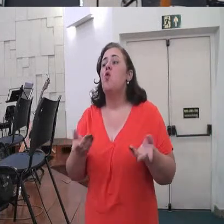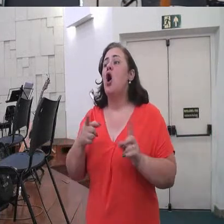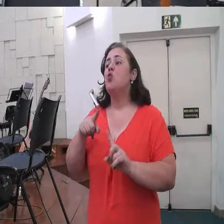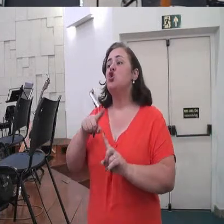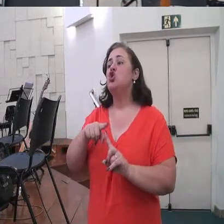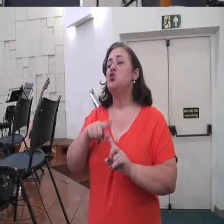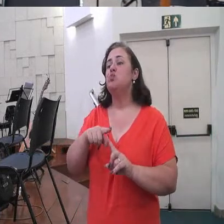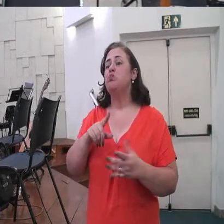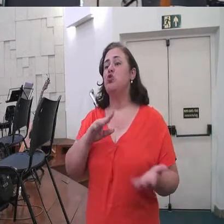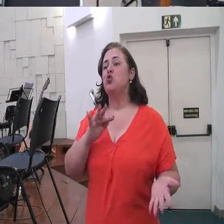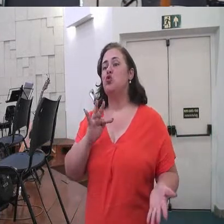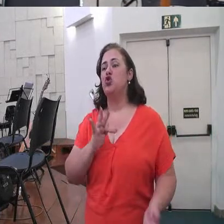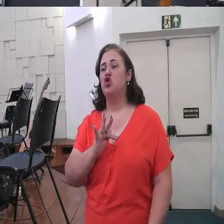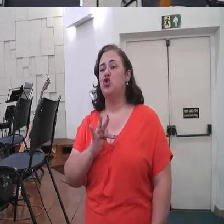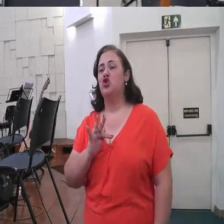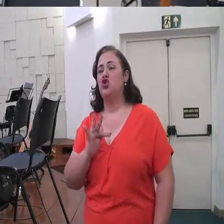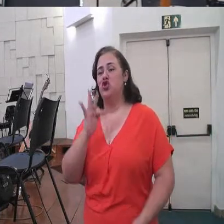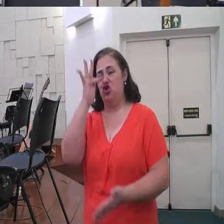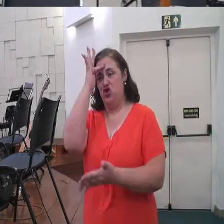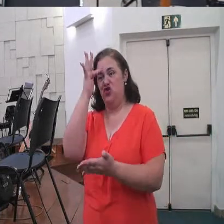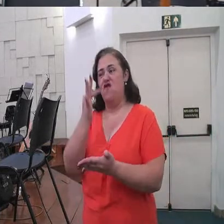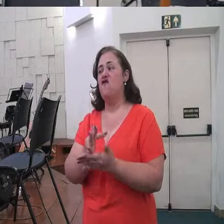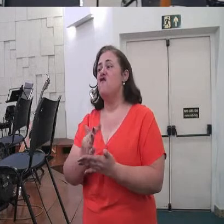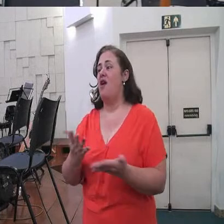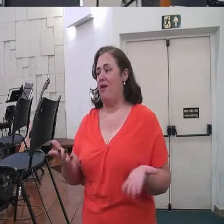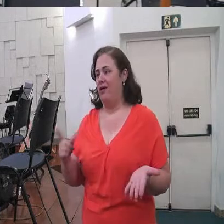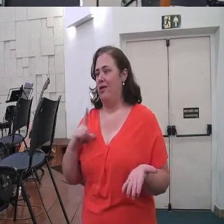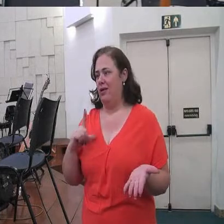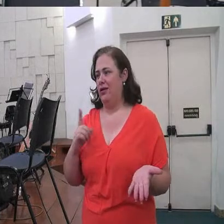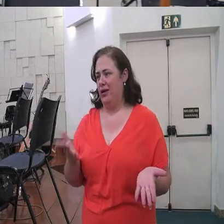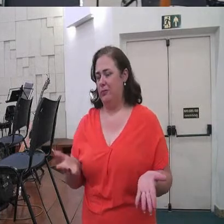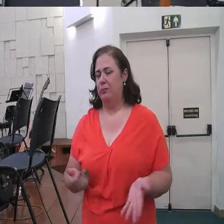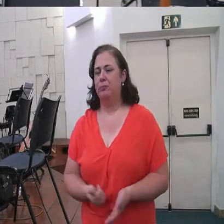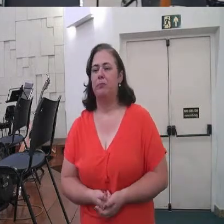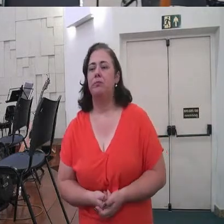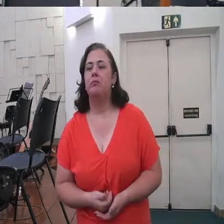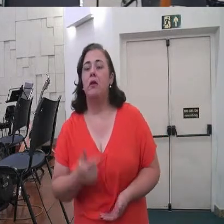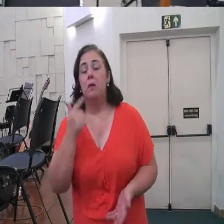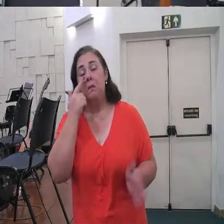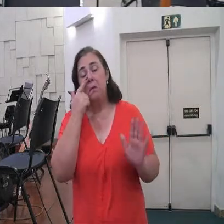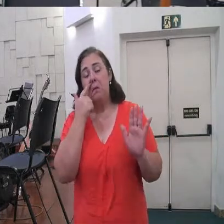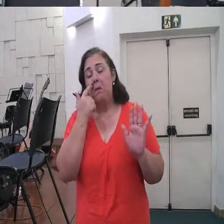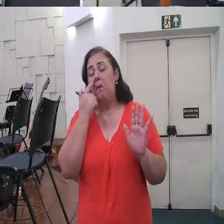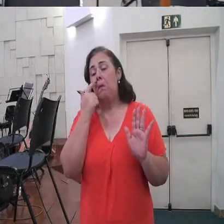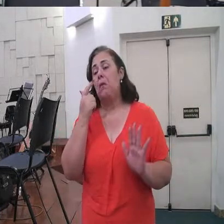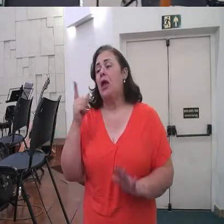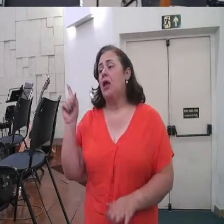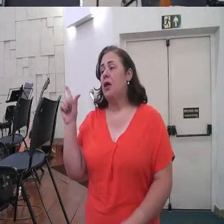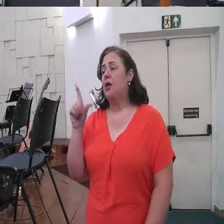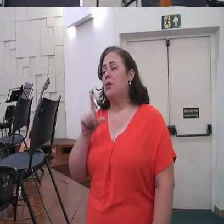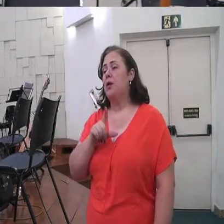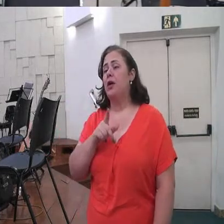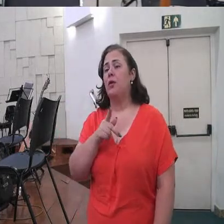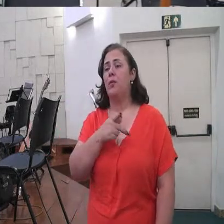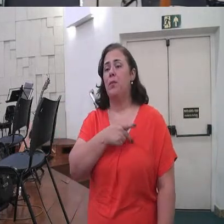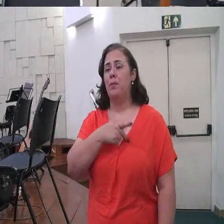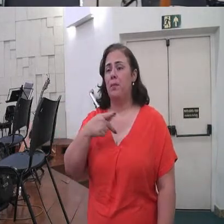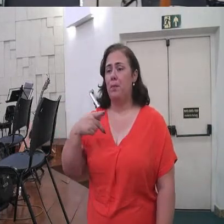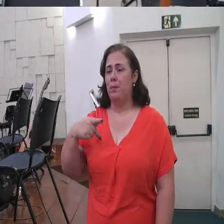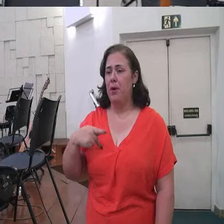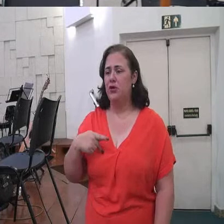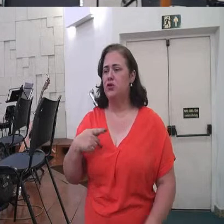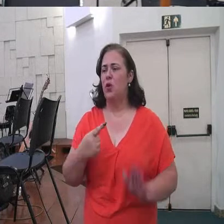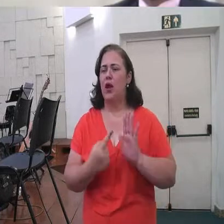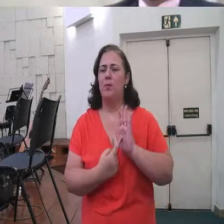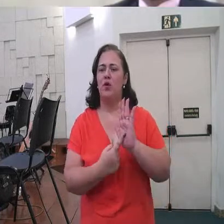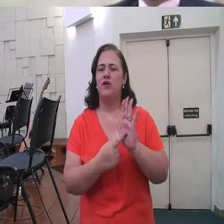como? Que tipo de fé é essa? E eu tenho aqui alguns modelos de fé para apresentar para vocês.